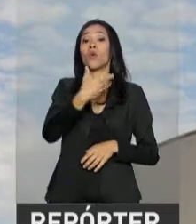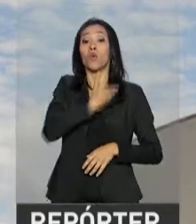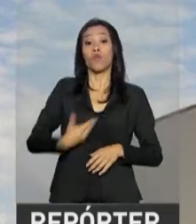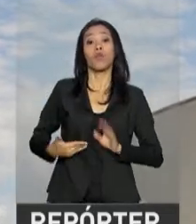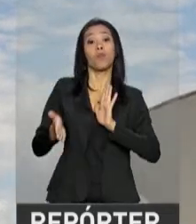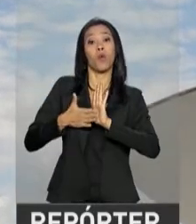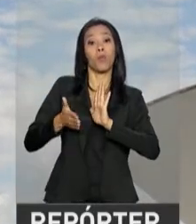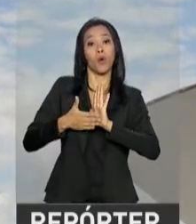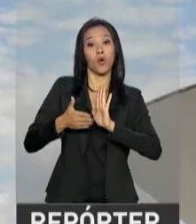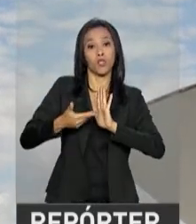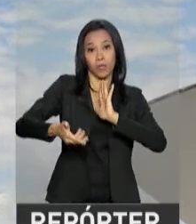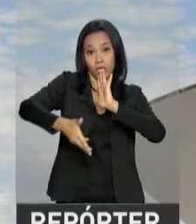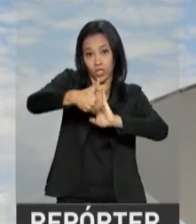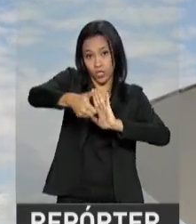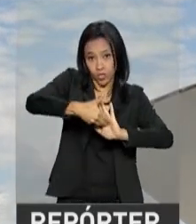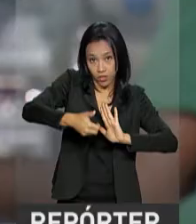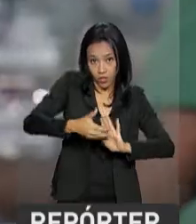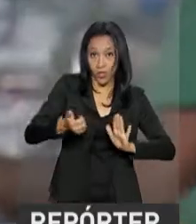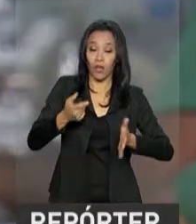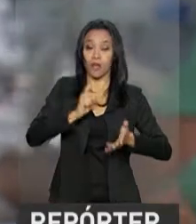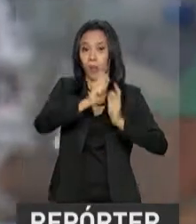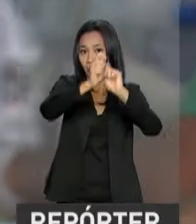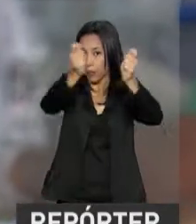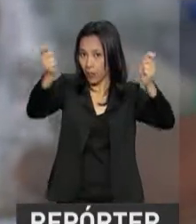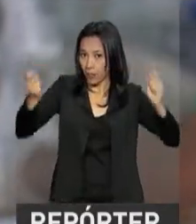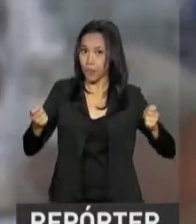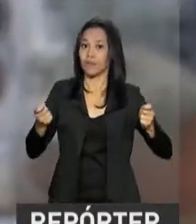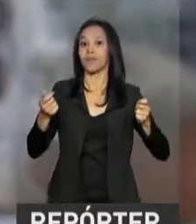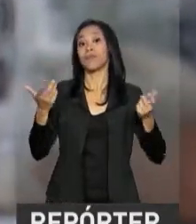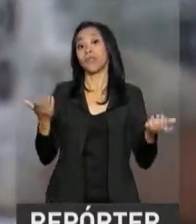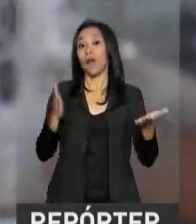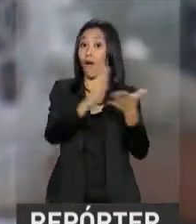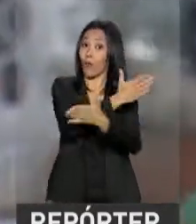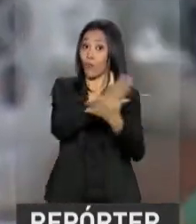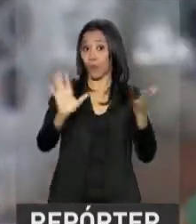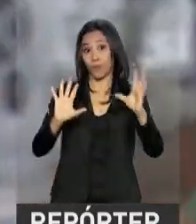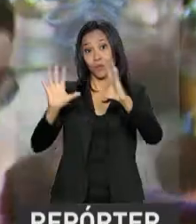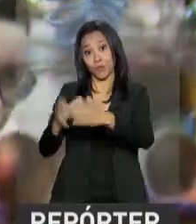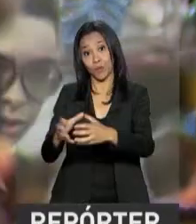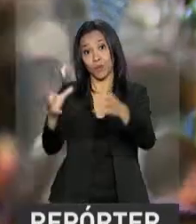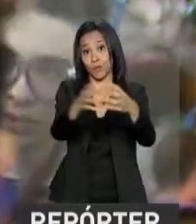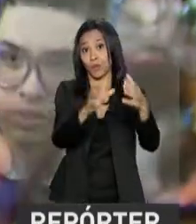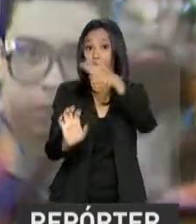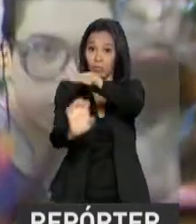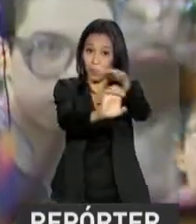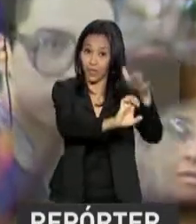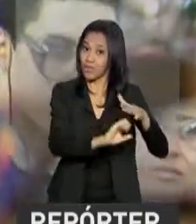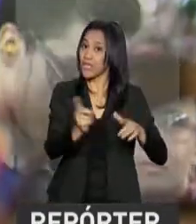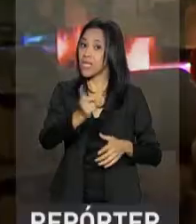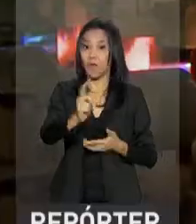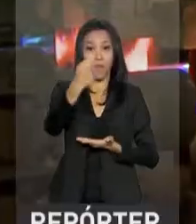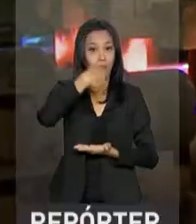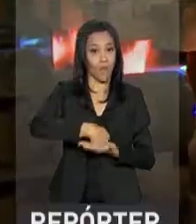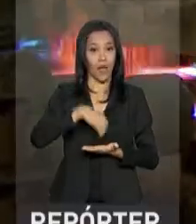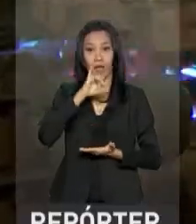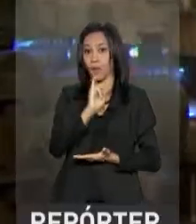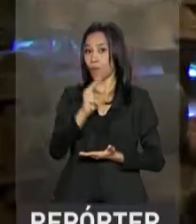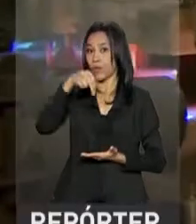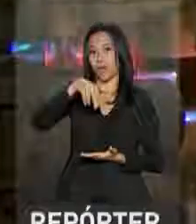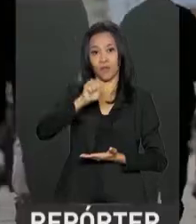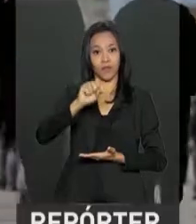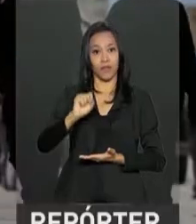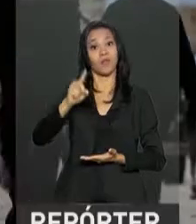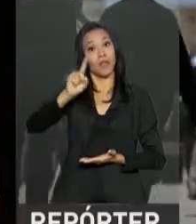remuneração da folha de pagamentos atualmente algumas categorias de empresas não pagam imposto para a previdência social que corresponde